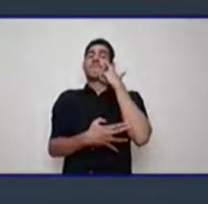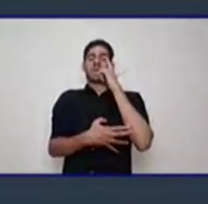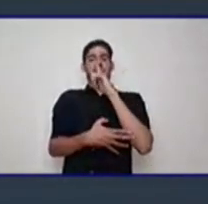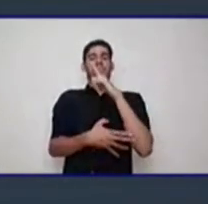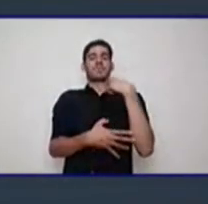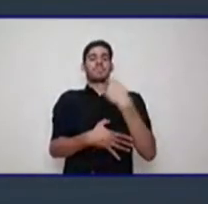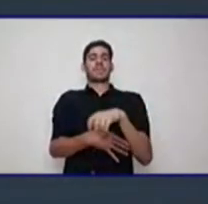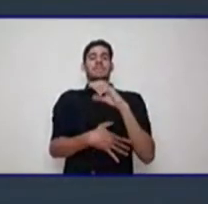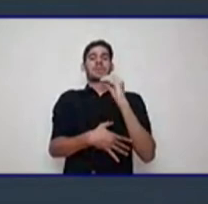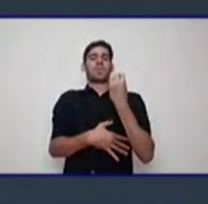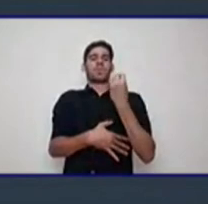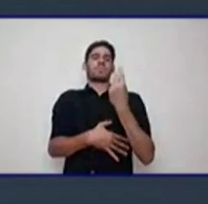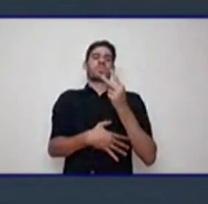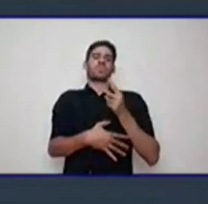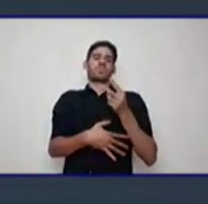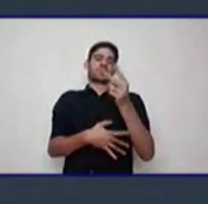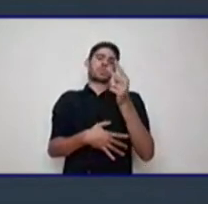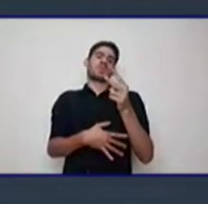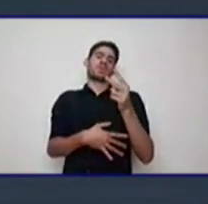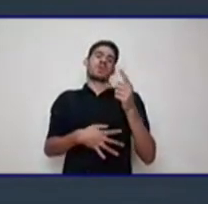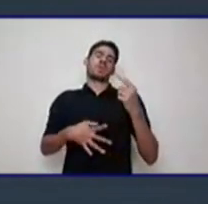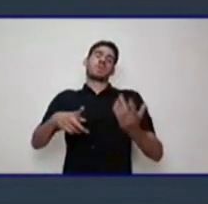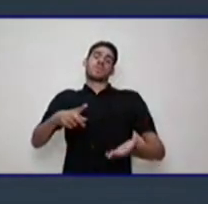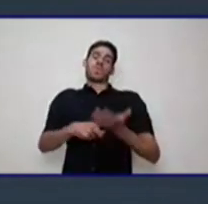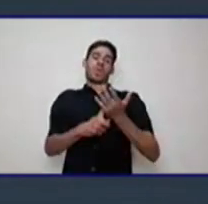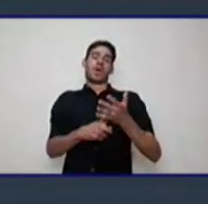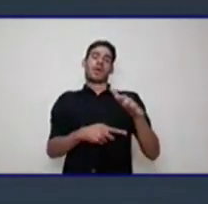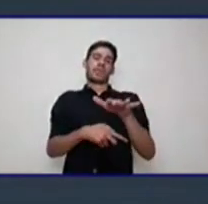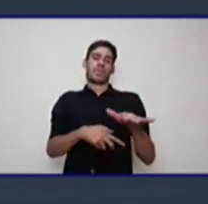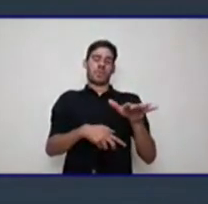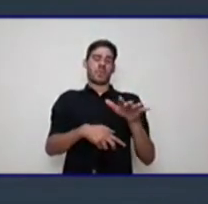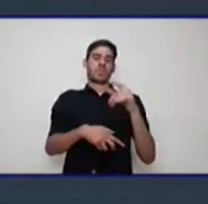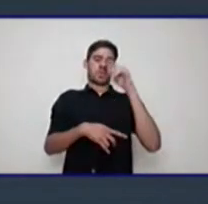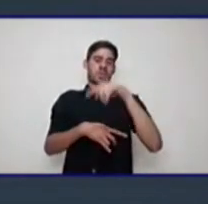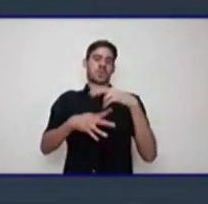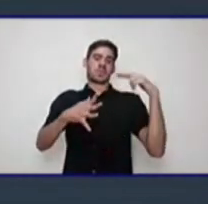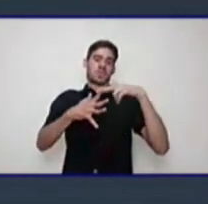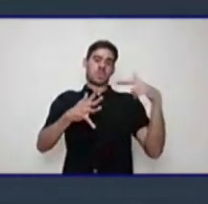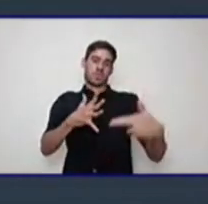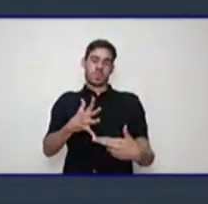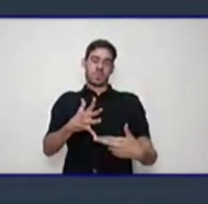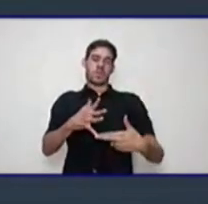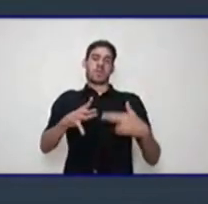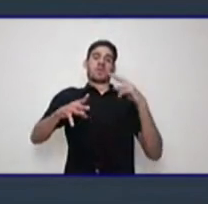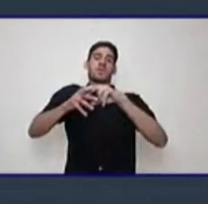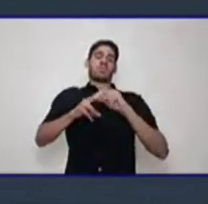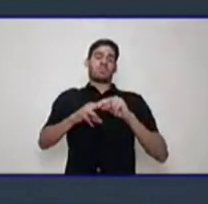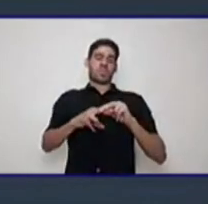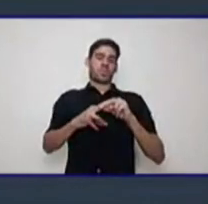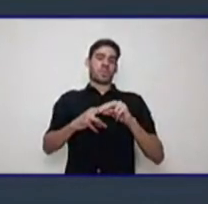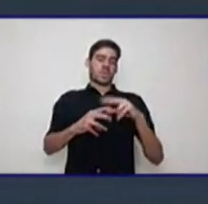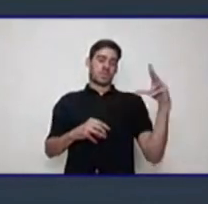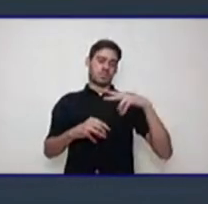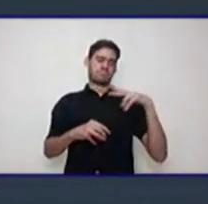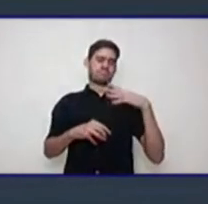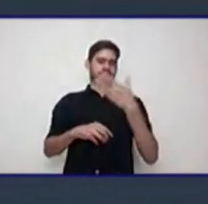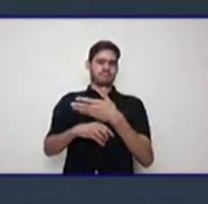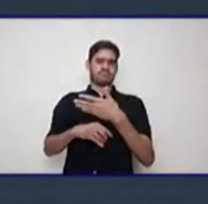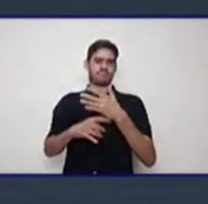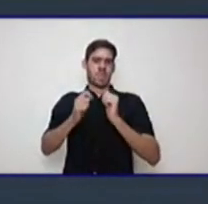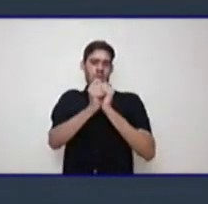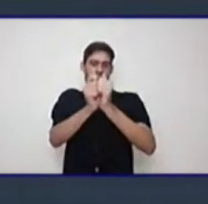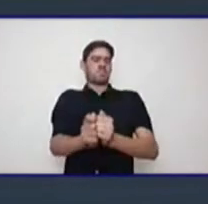incidir nos termos do acórdão que se vergasta nesse recurso e, portanto, nesse particular, não